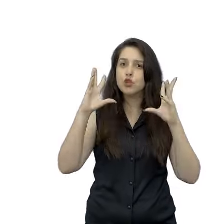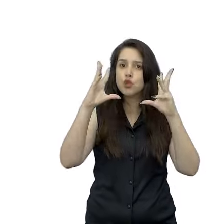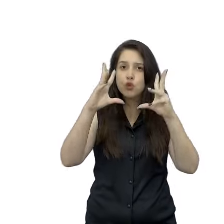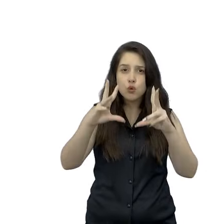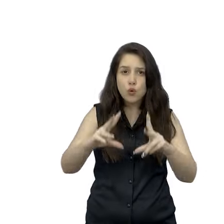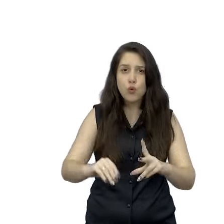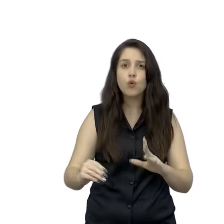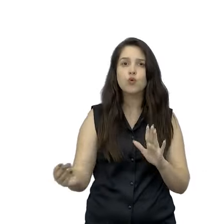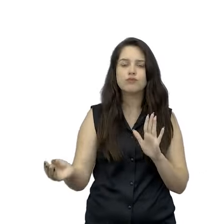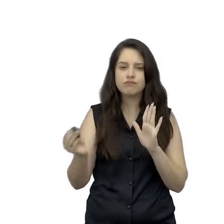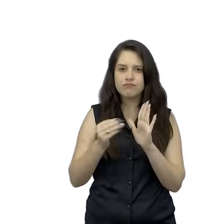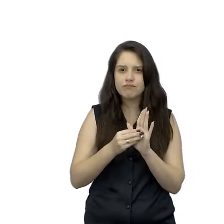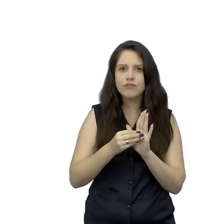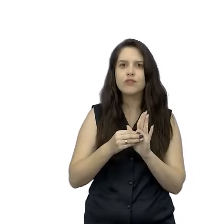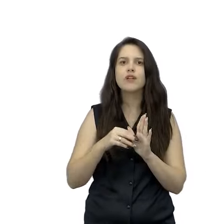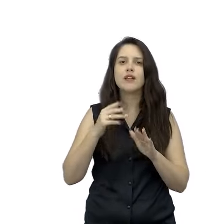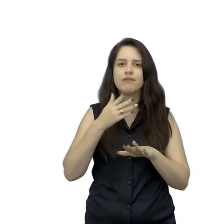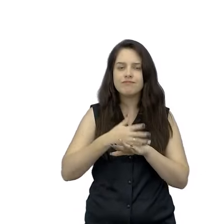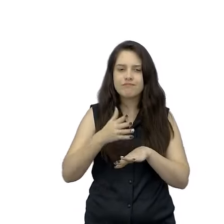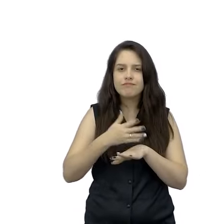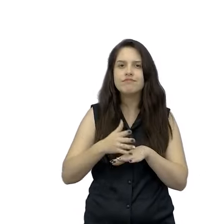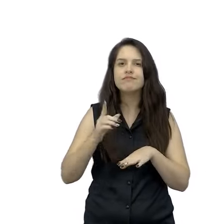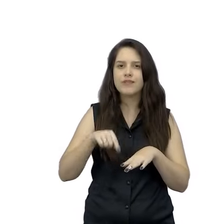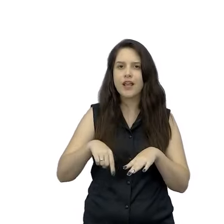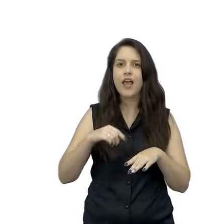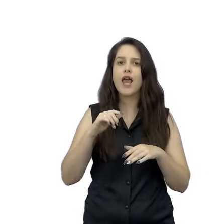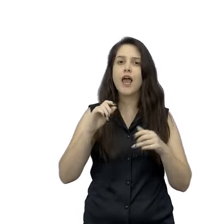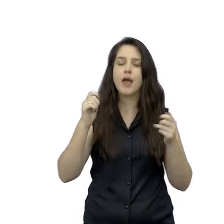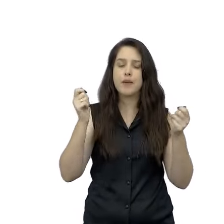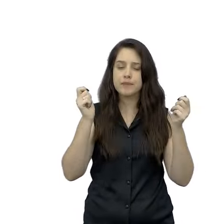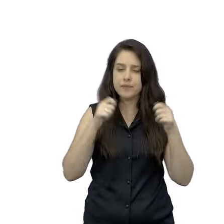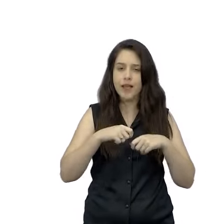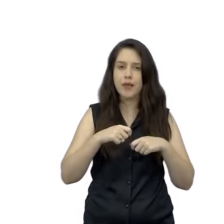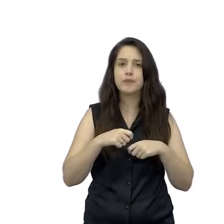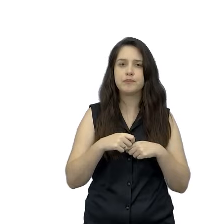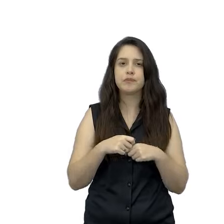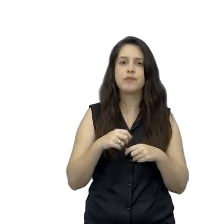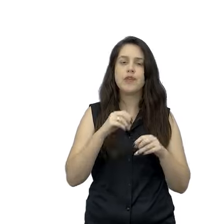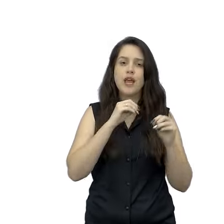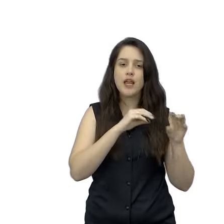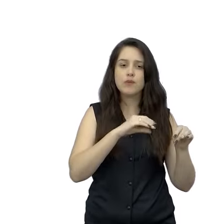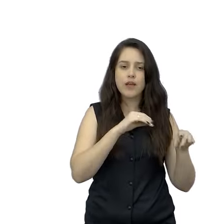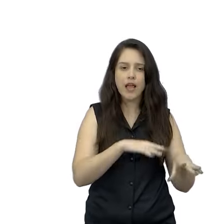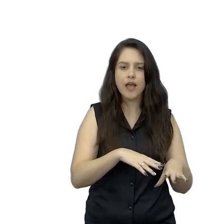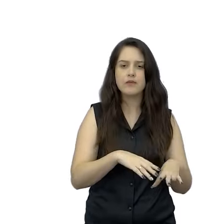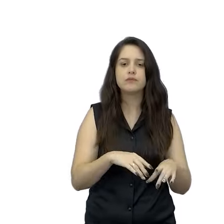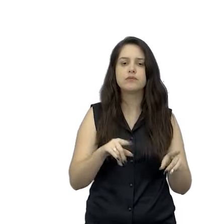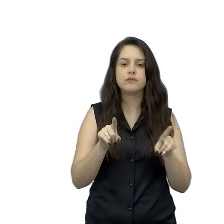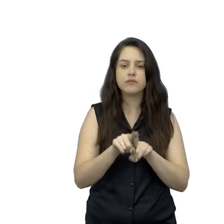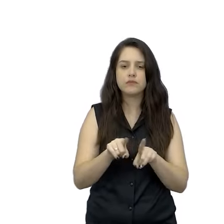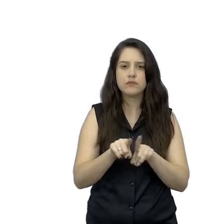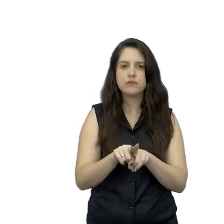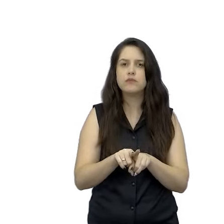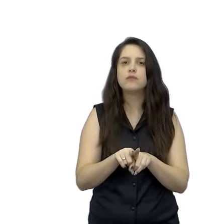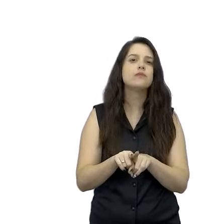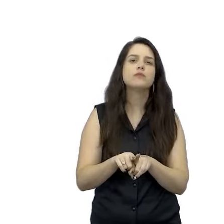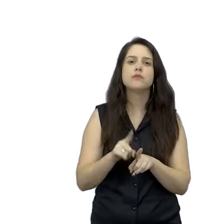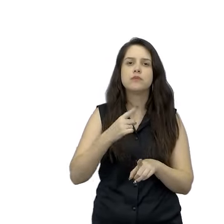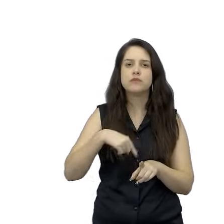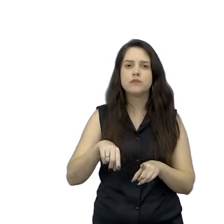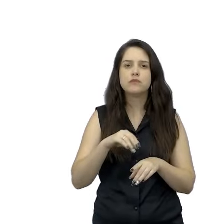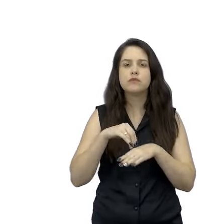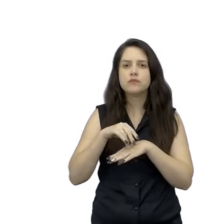também alguns recursos, algumas ferramentas, né, análise da plataforma do CAED, e vamos recomendar também algumas